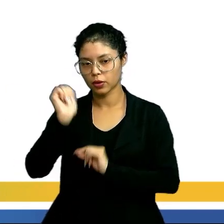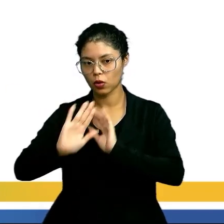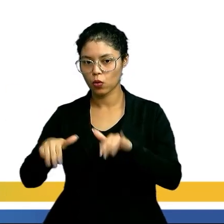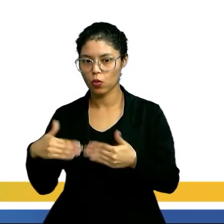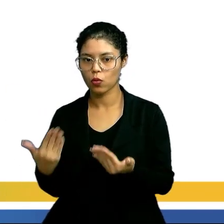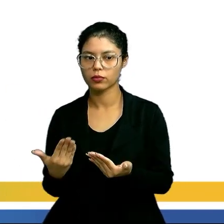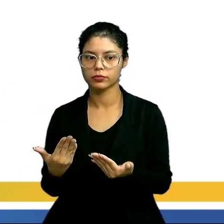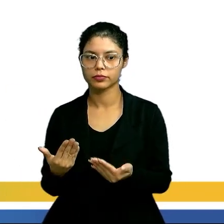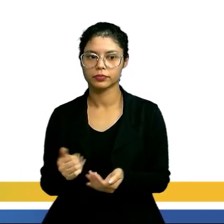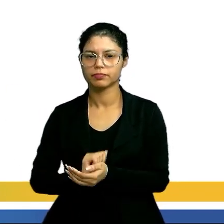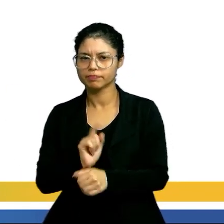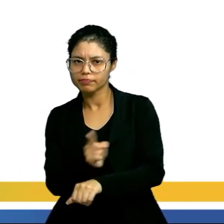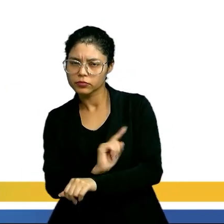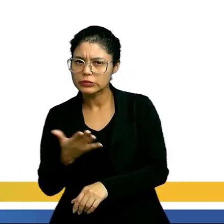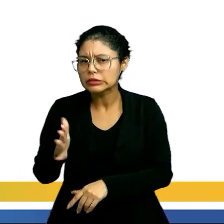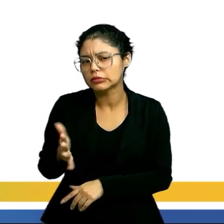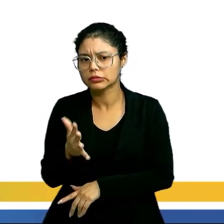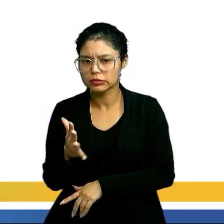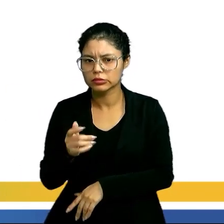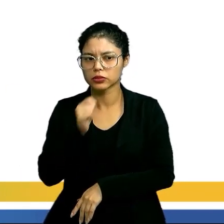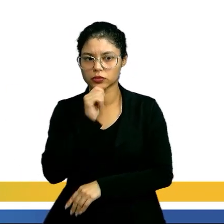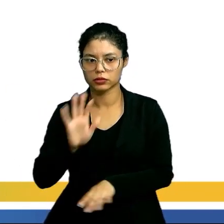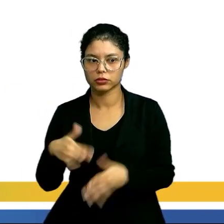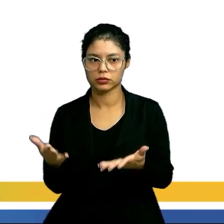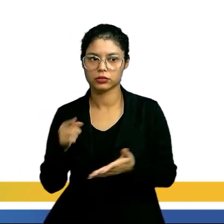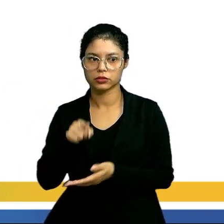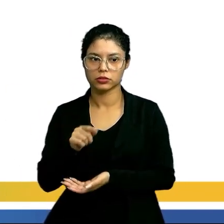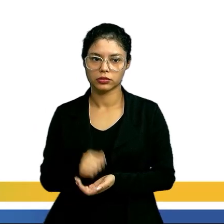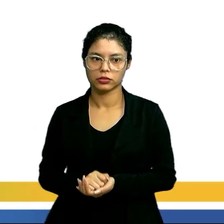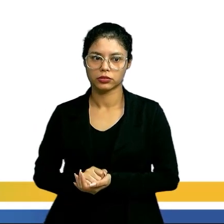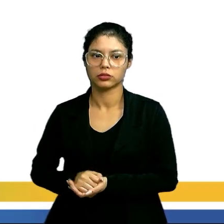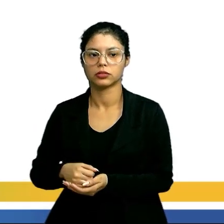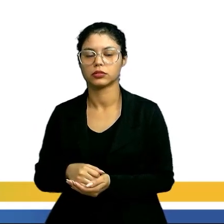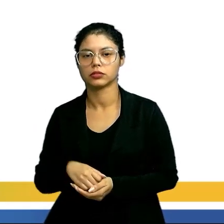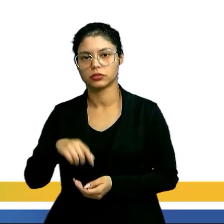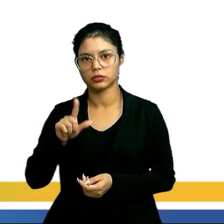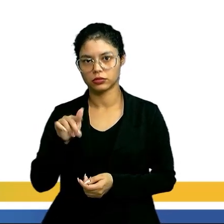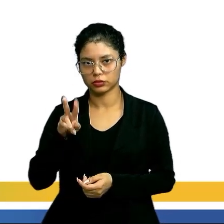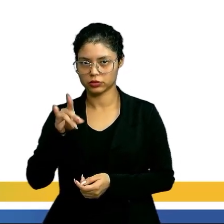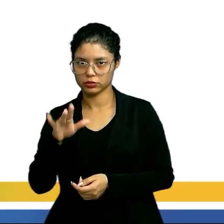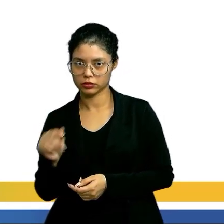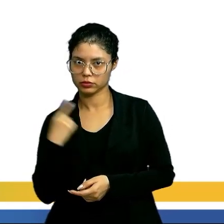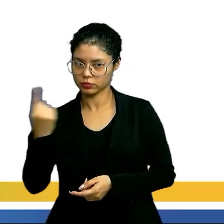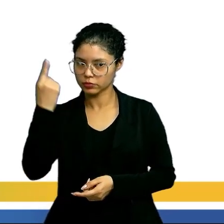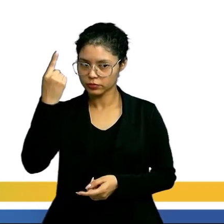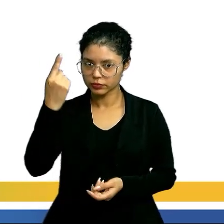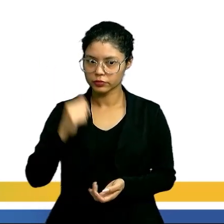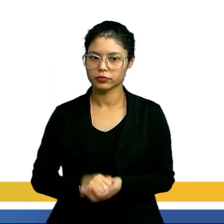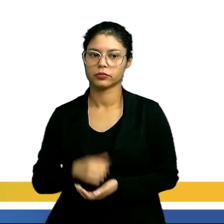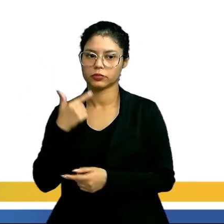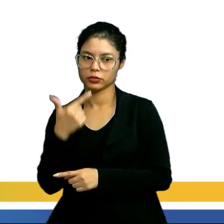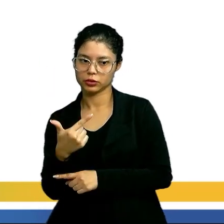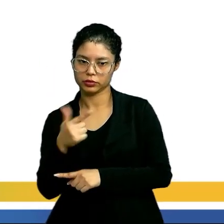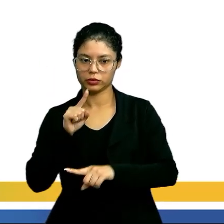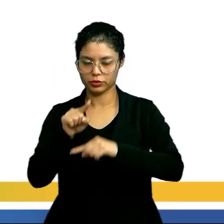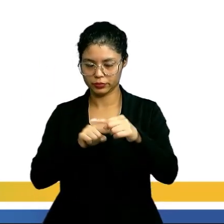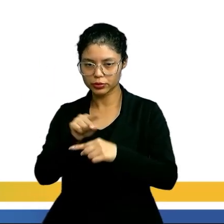ser transformada em um outro tipo de energia. Então, temos de ver qual que seria essa transformação. Analisando as alternativas, temos